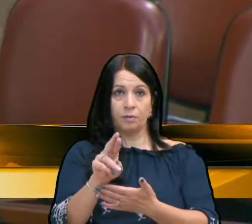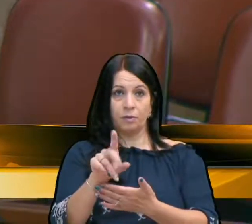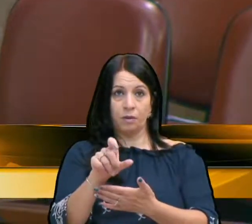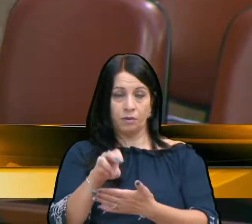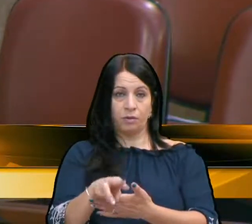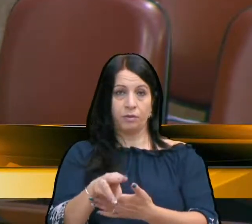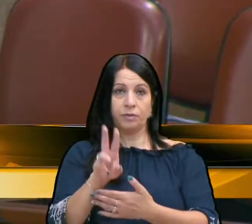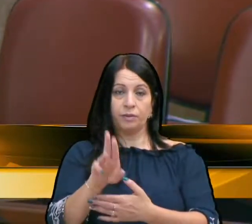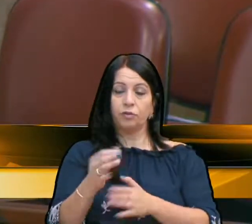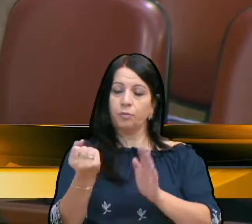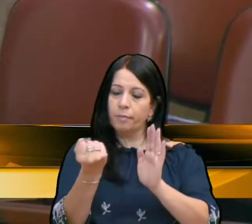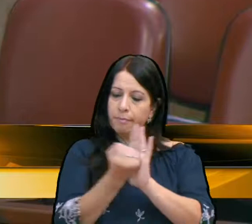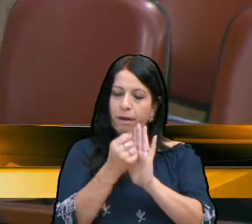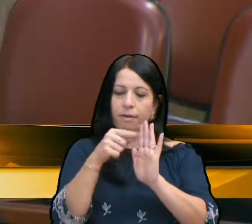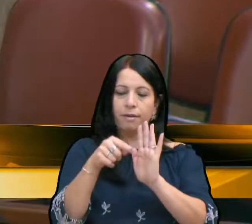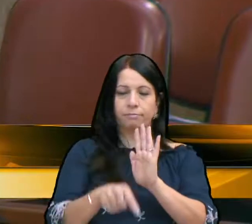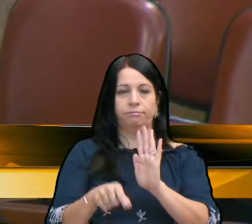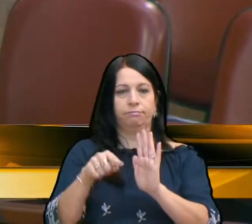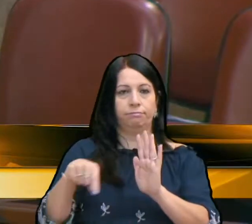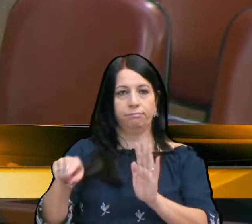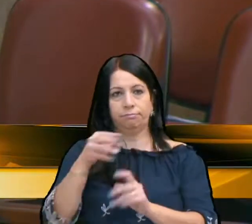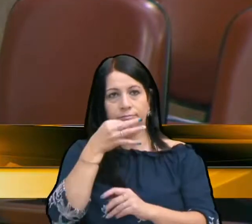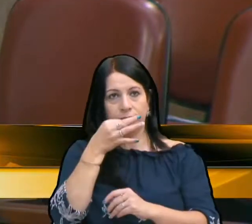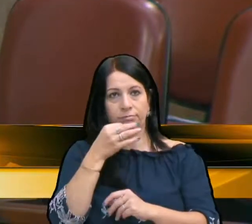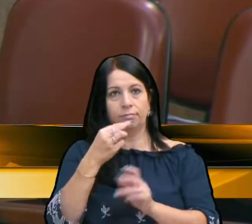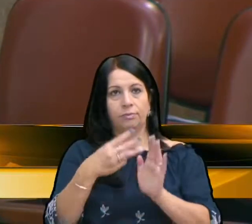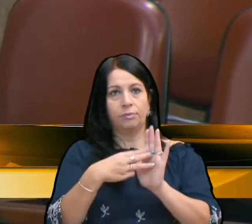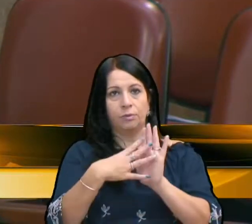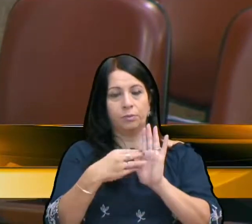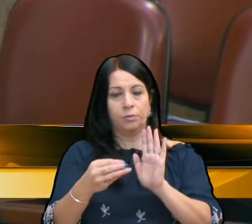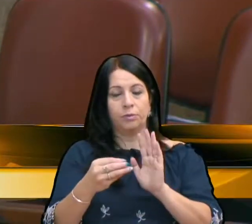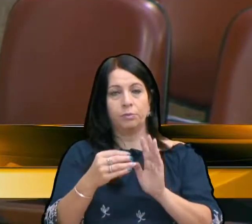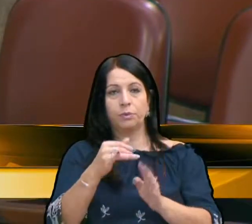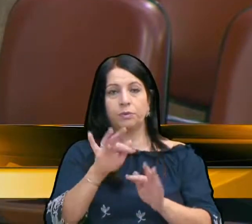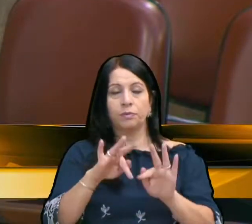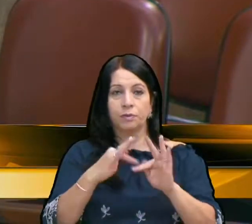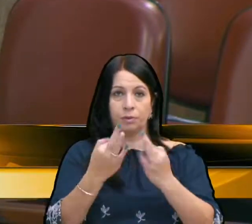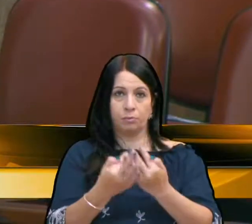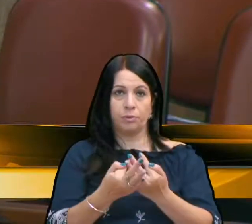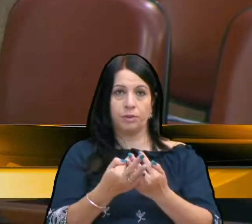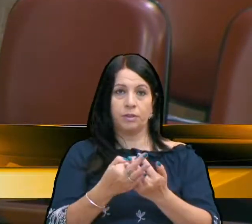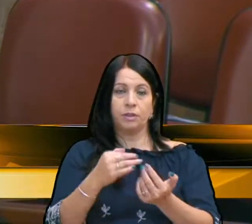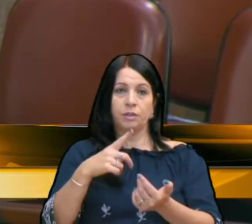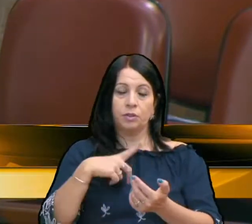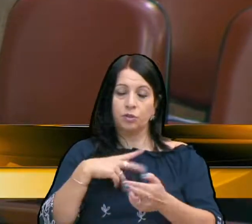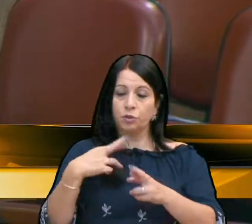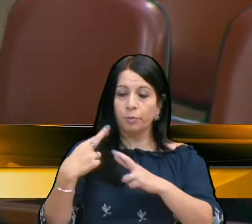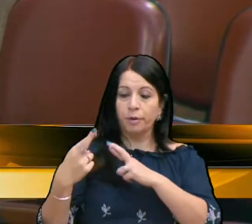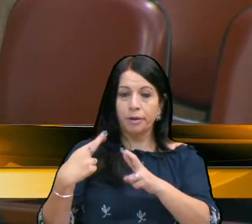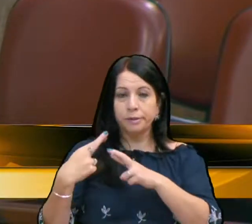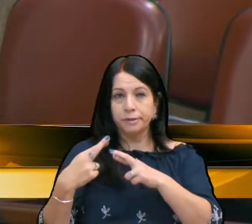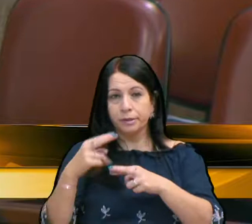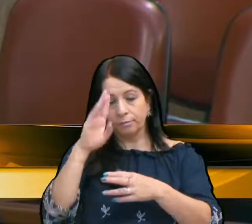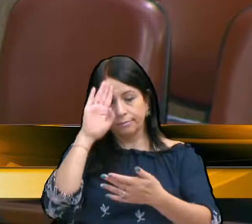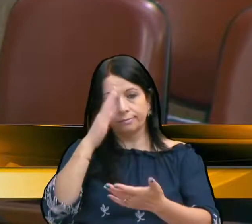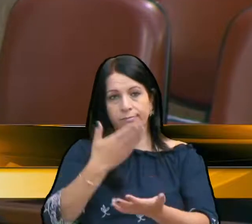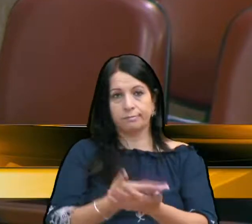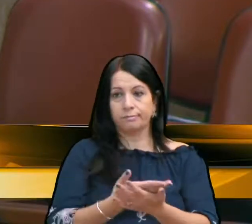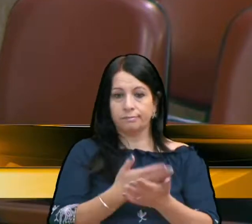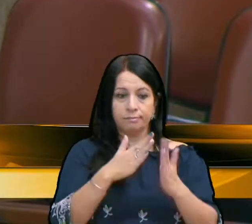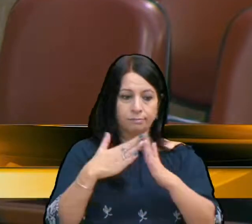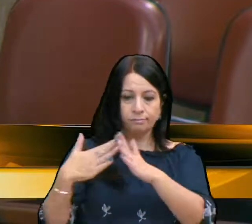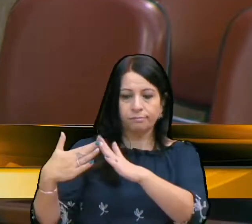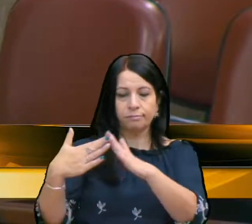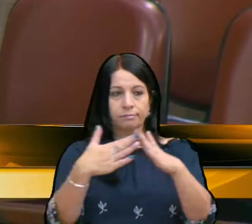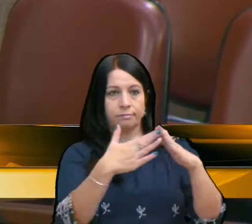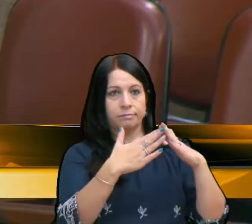que deixou uma marca, deixou um legado, deixou um exemplo para a sua família e que tinha uma relação de confiança com a vizinhança,